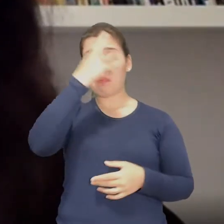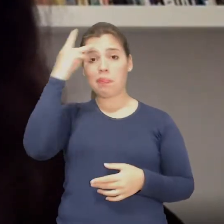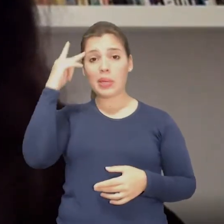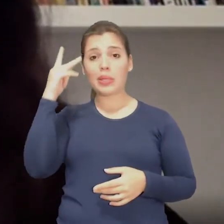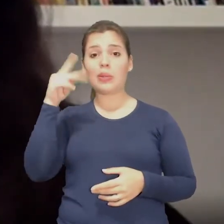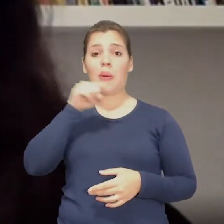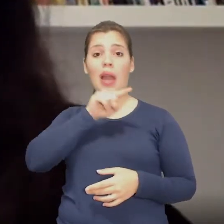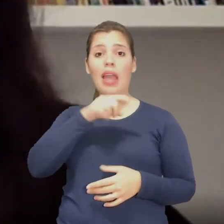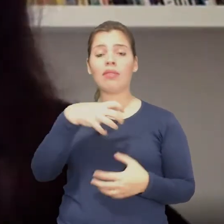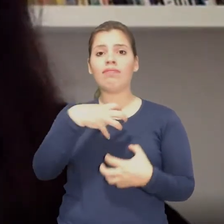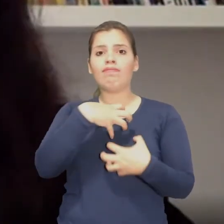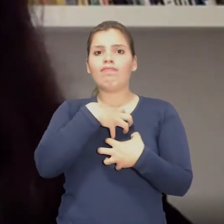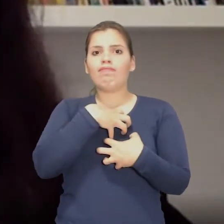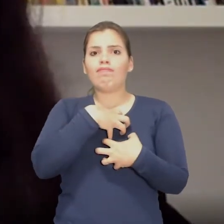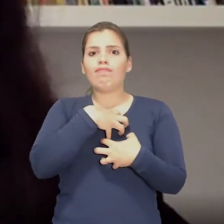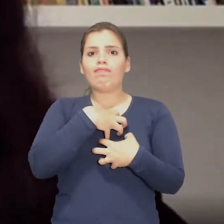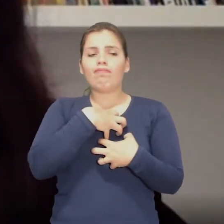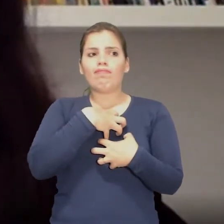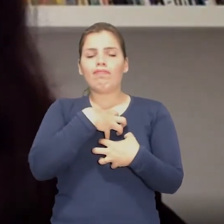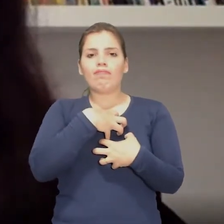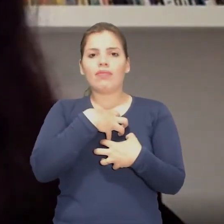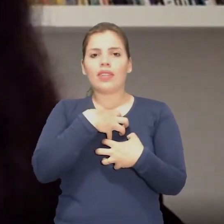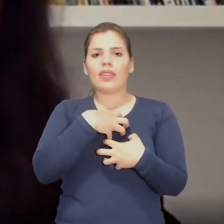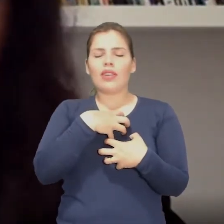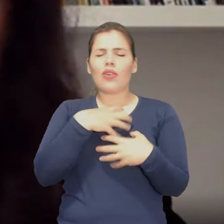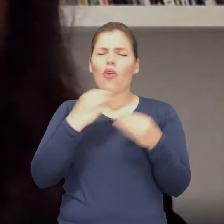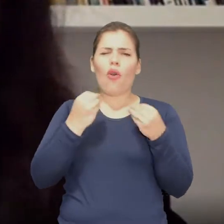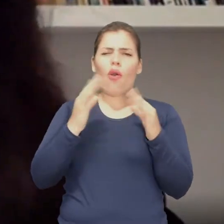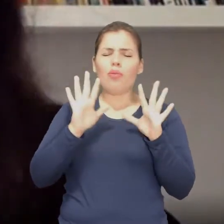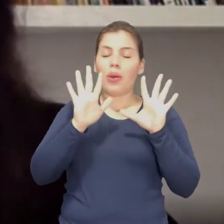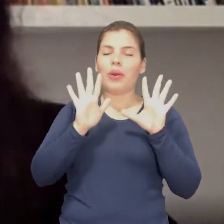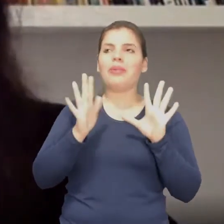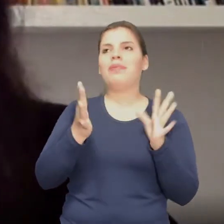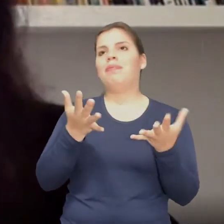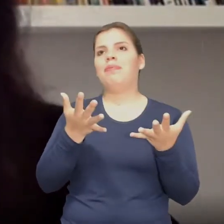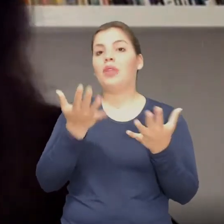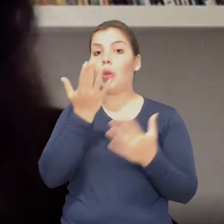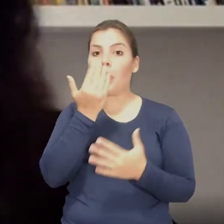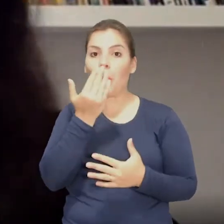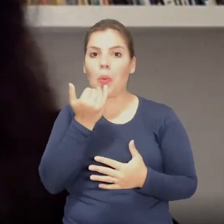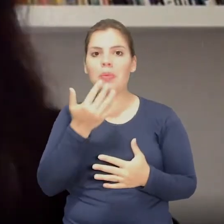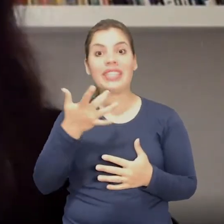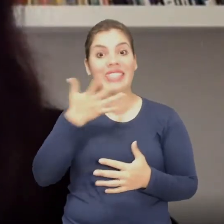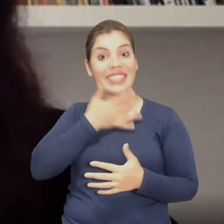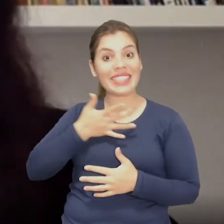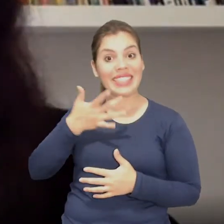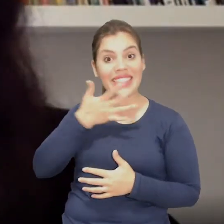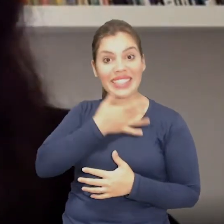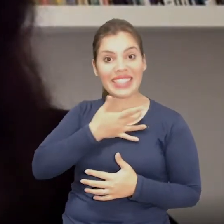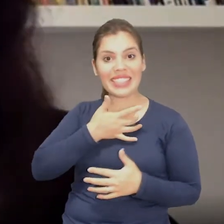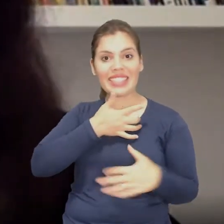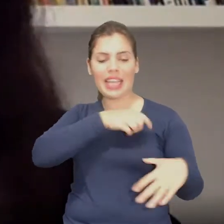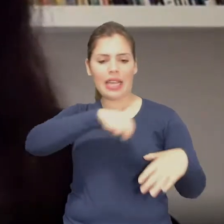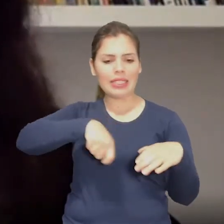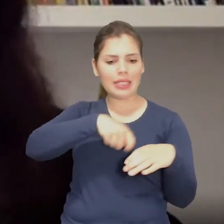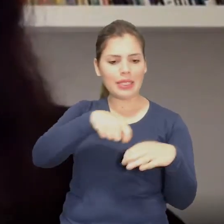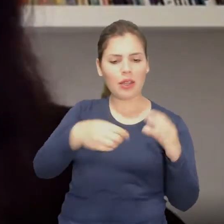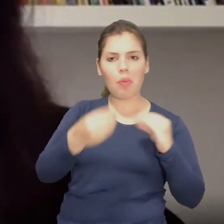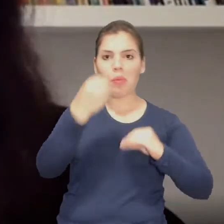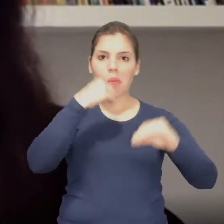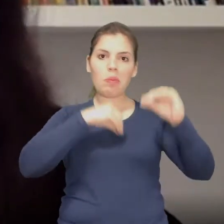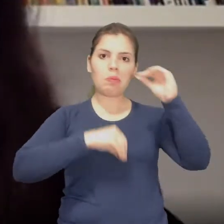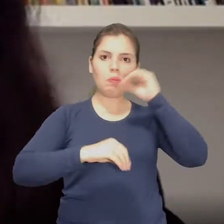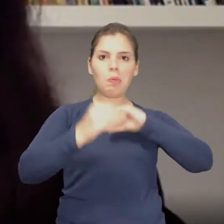comida. Como assim? Geralmente comida é uma coisa gostosa, prazerosa, que a gente faz não só para